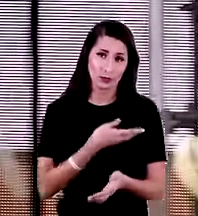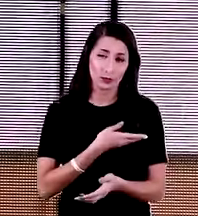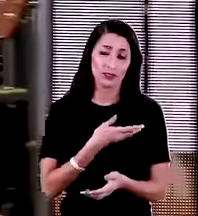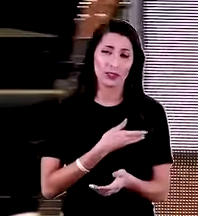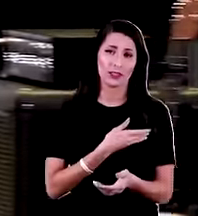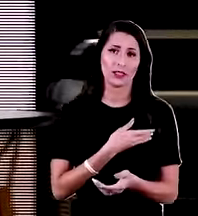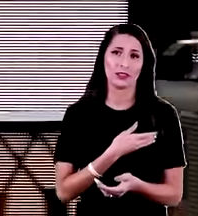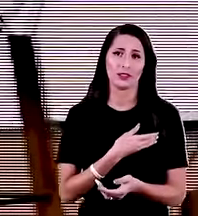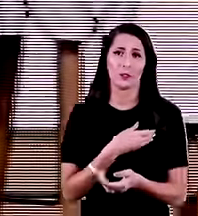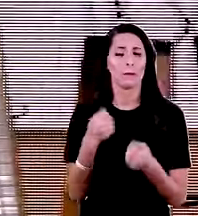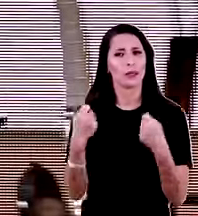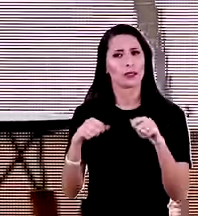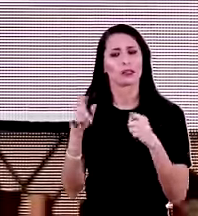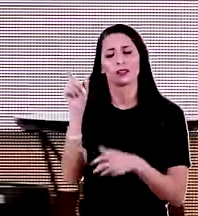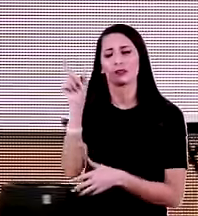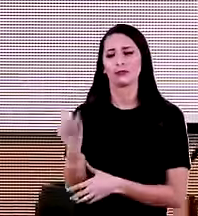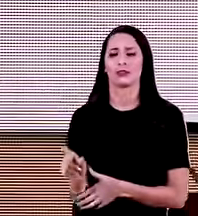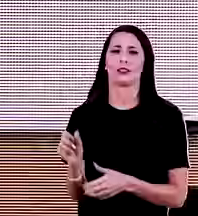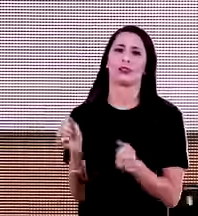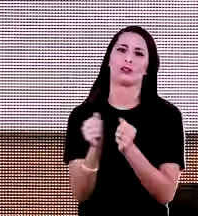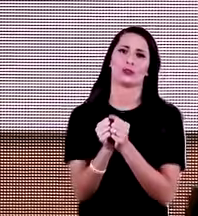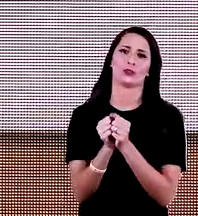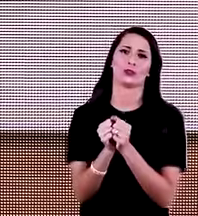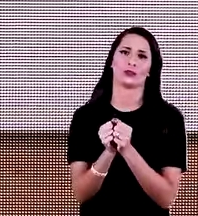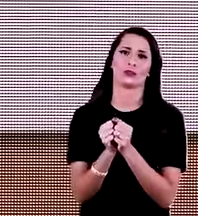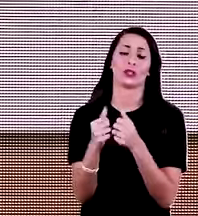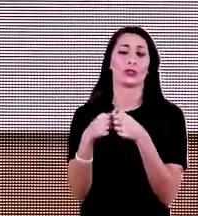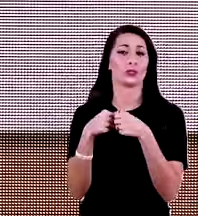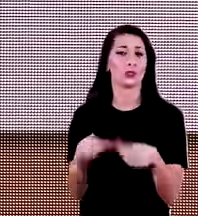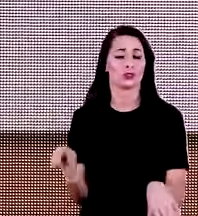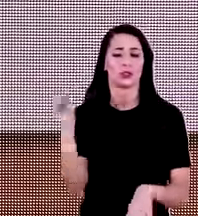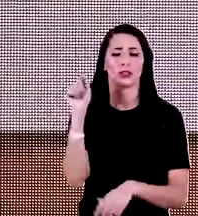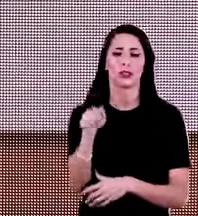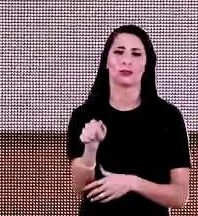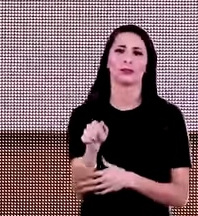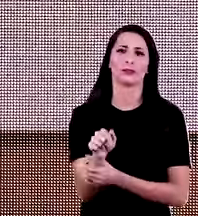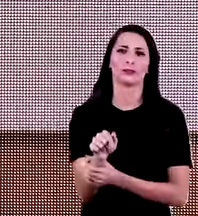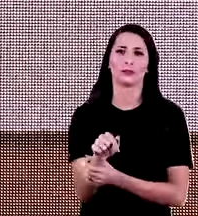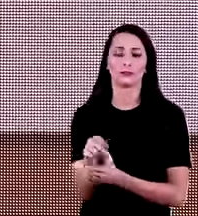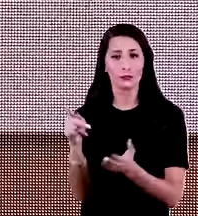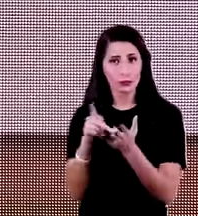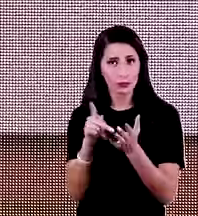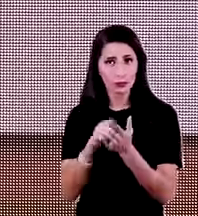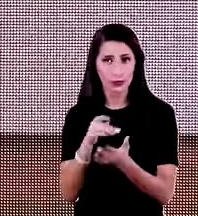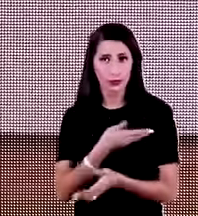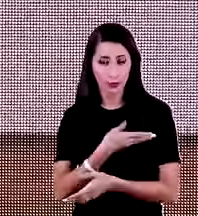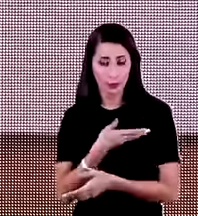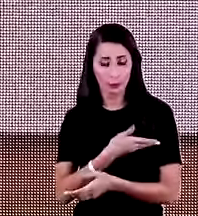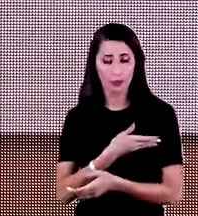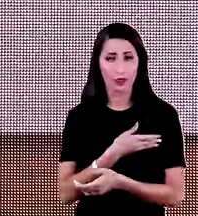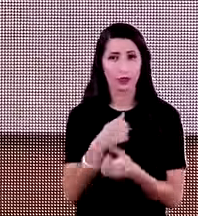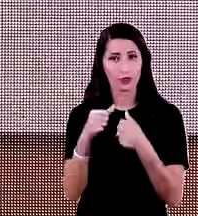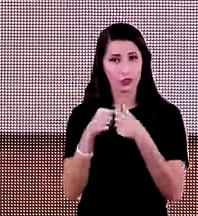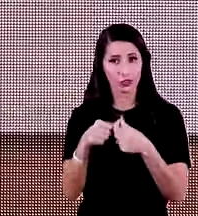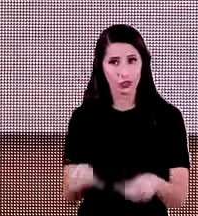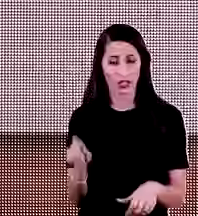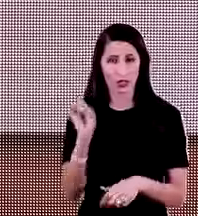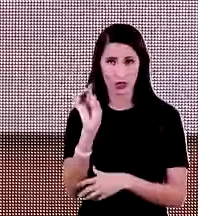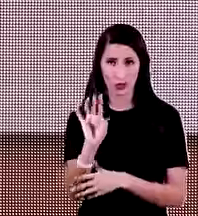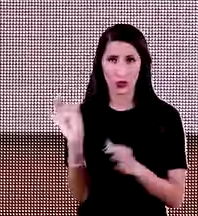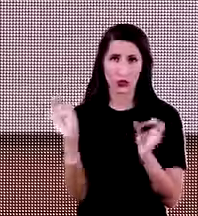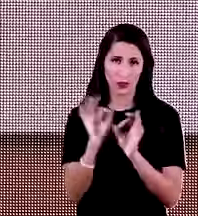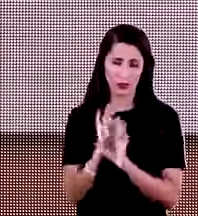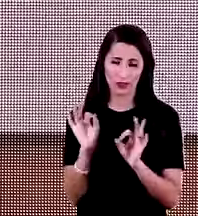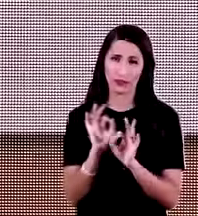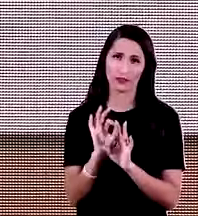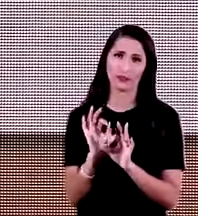fazer presente, é estar lá. Mas a verdadeira amiga não somente está com a gente na hora da